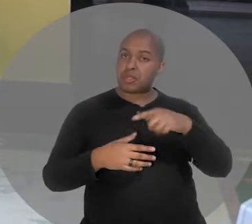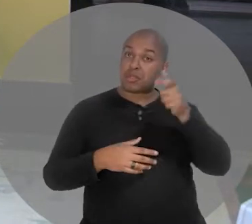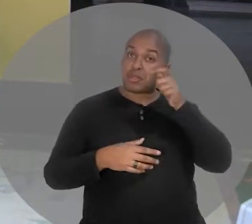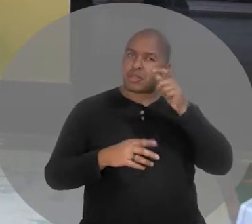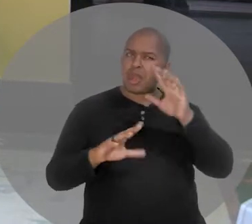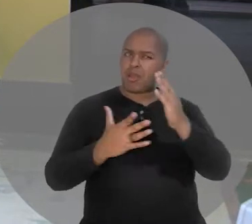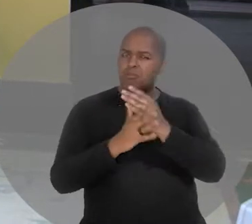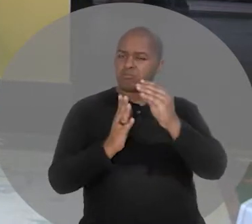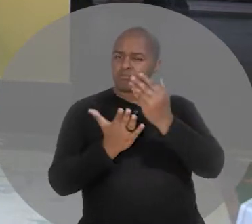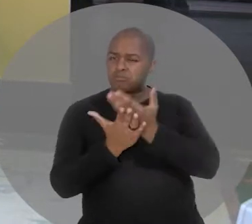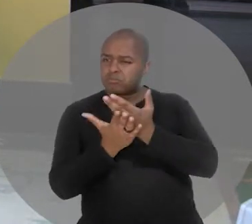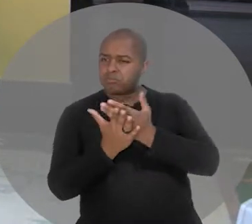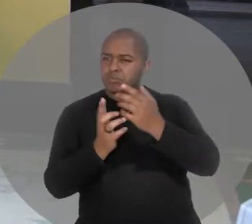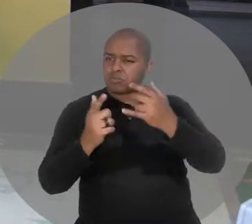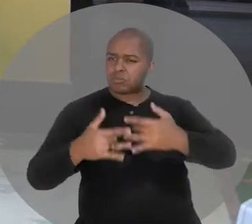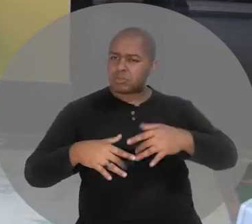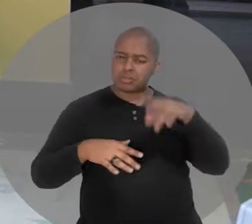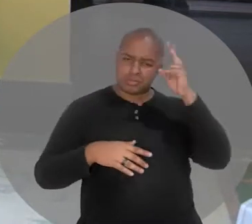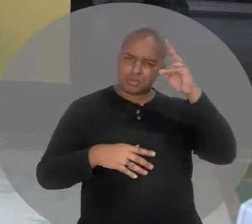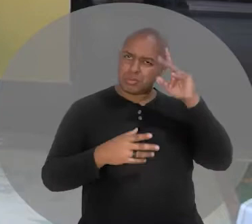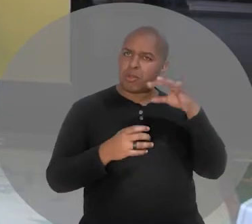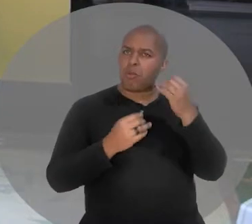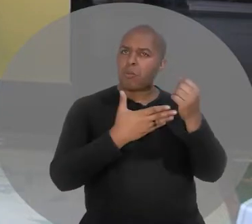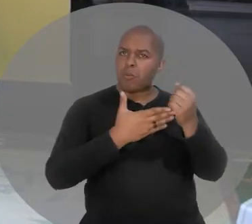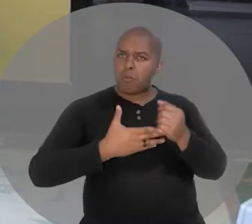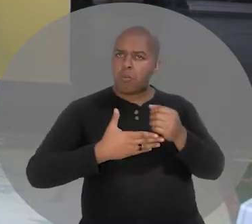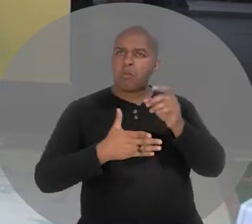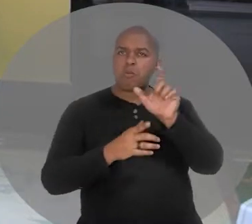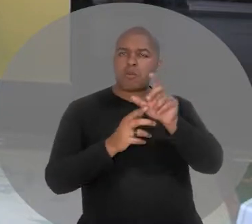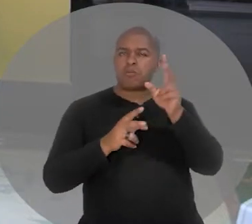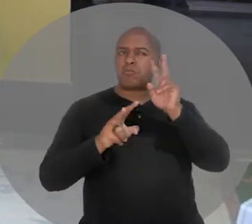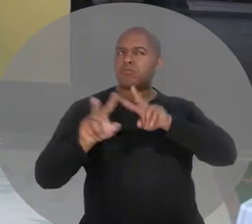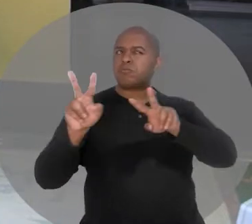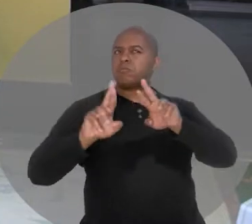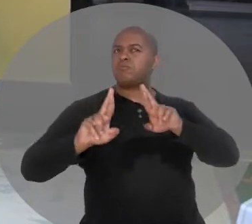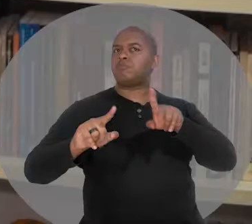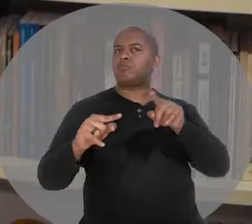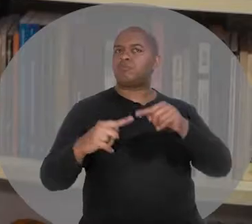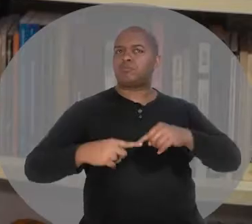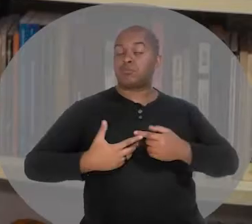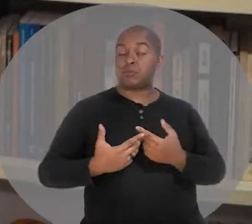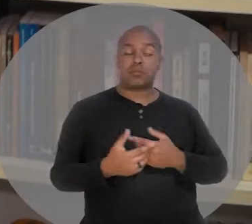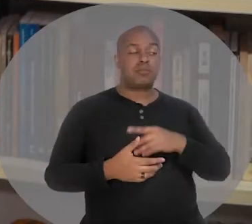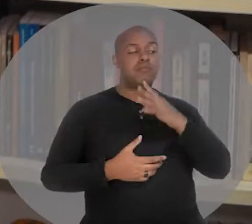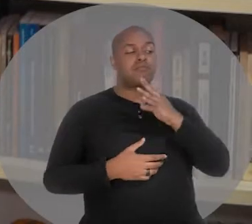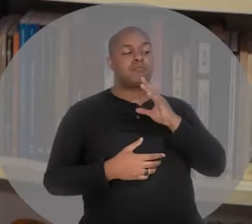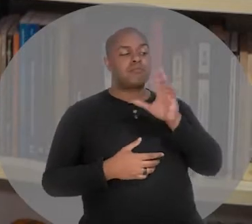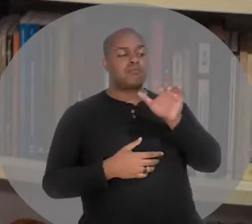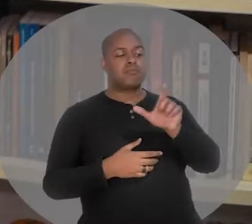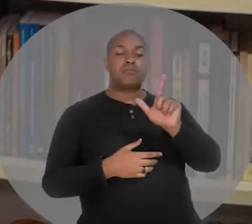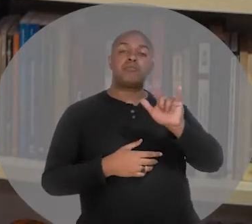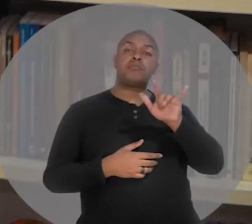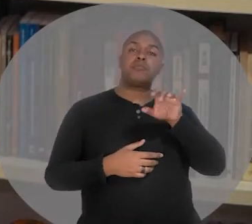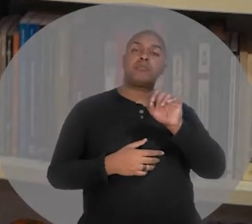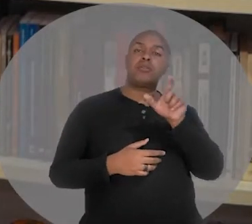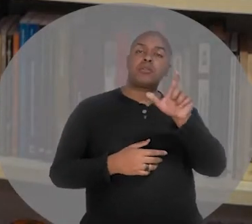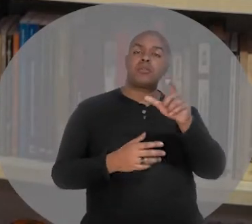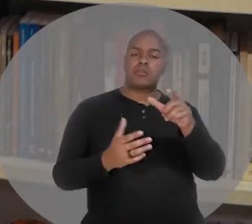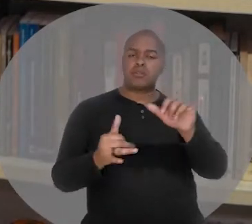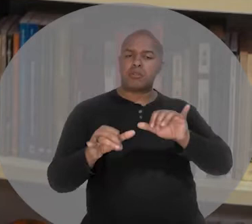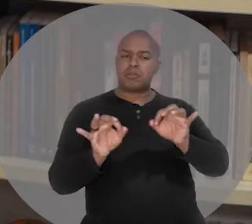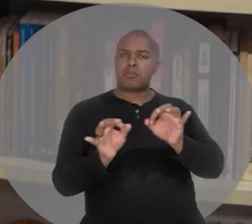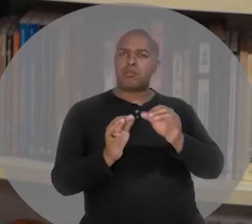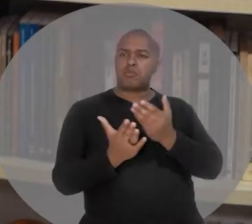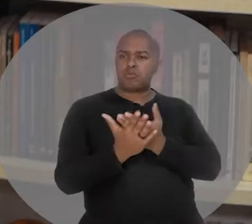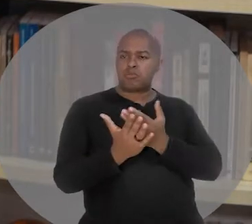muito interessante o material, um texto que falava de história, que trazia uma perspectiva muito diferente. Eu conheci a Lígia no